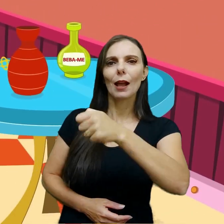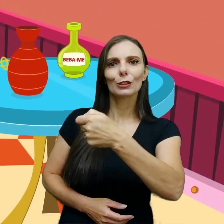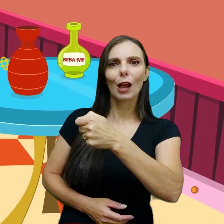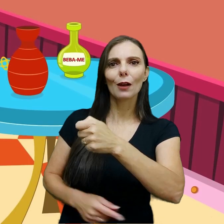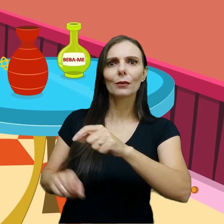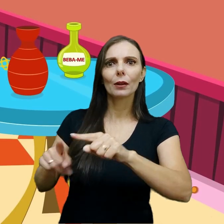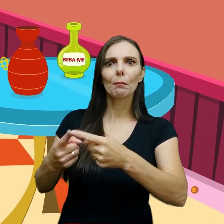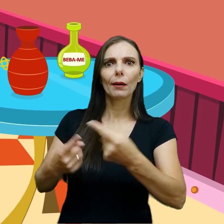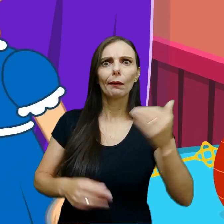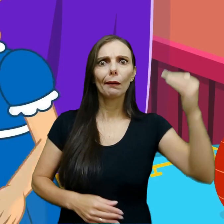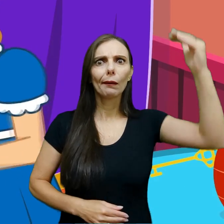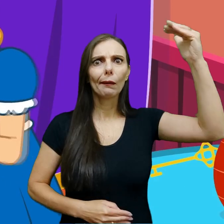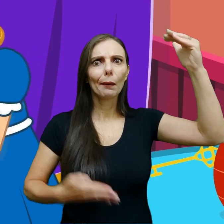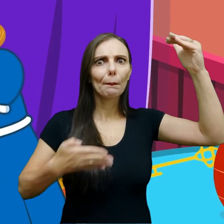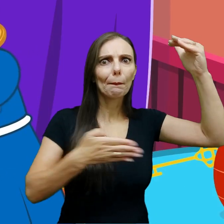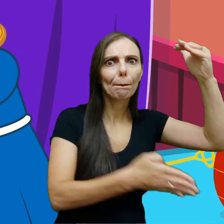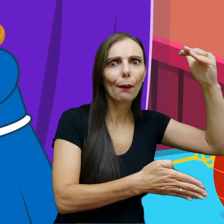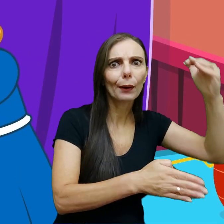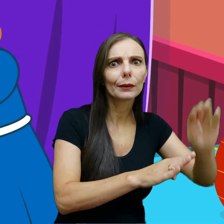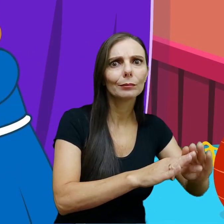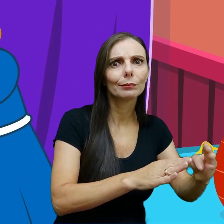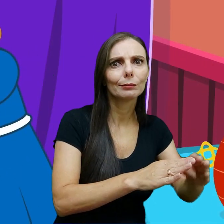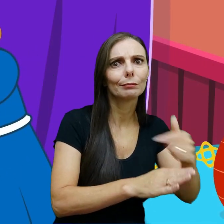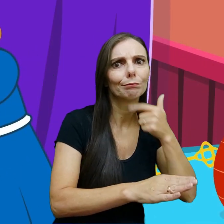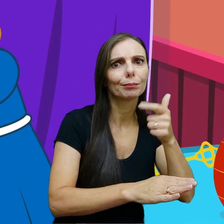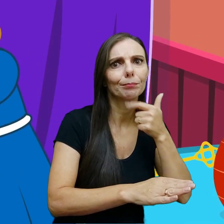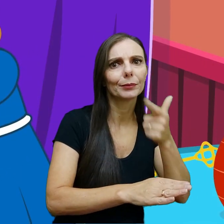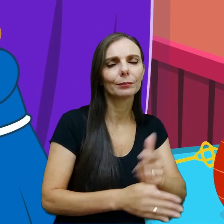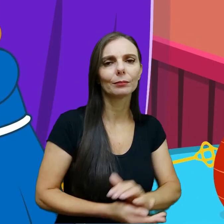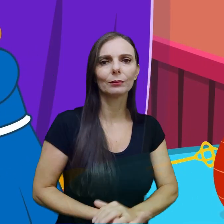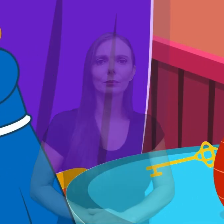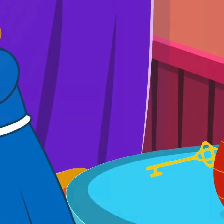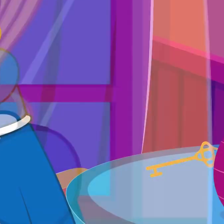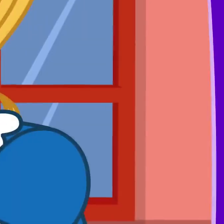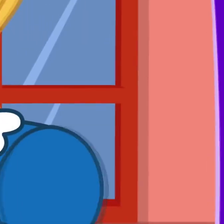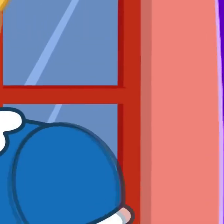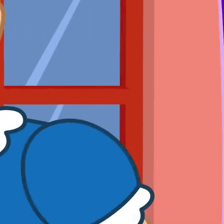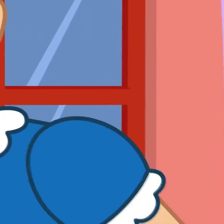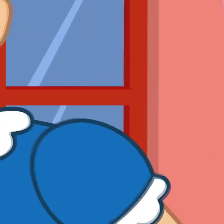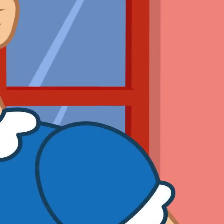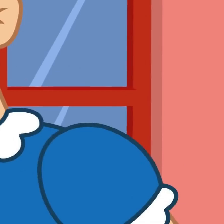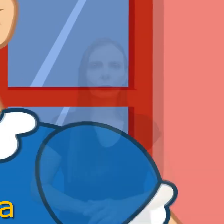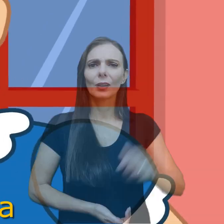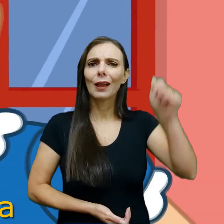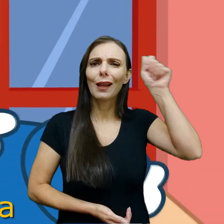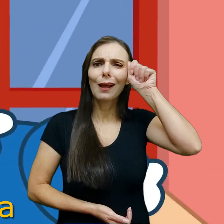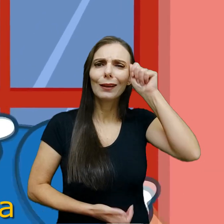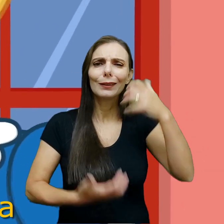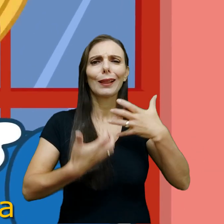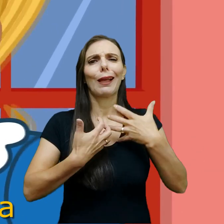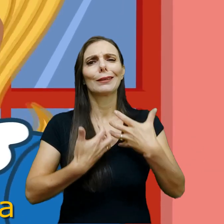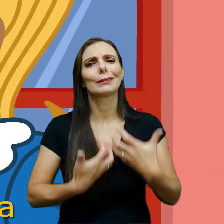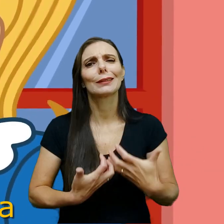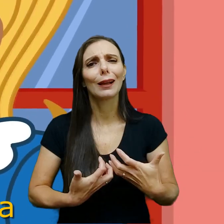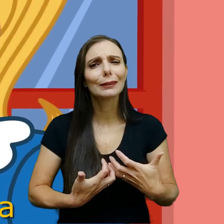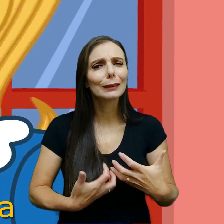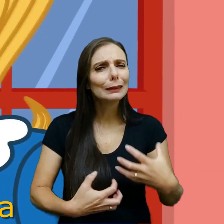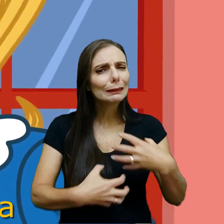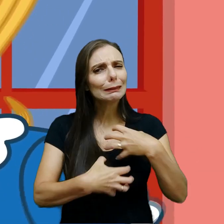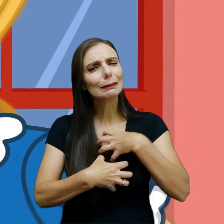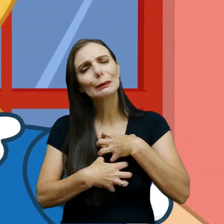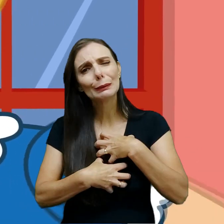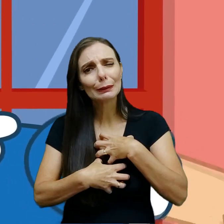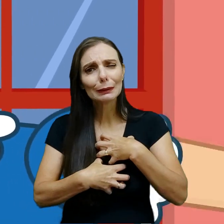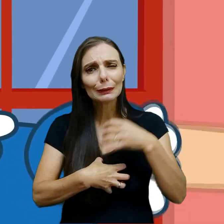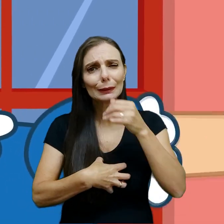pegar a chave, mas era grande demais para passar pela porta. Alice estava muito